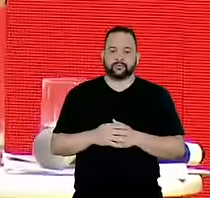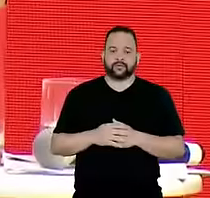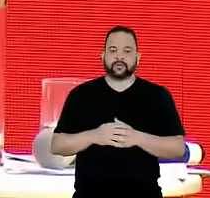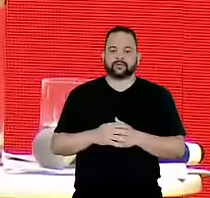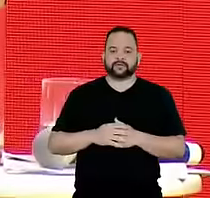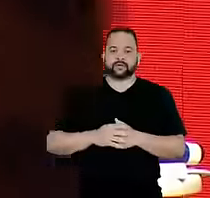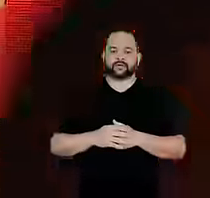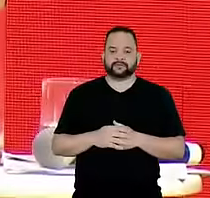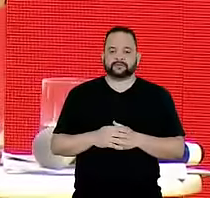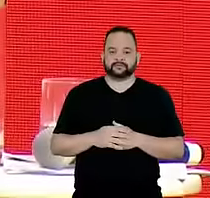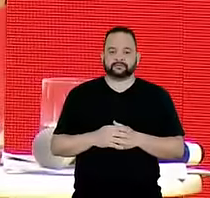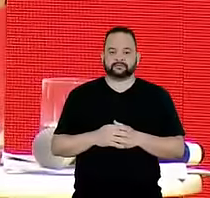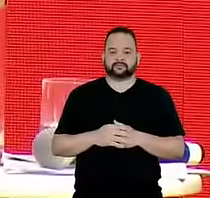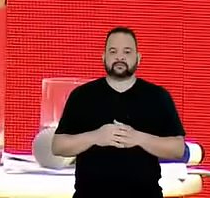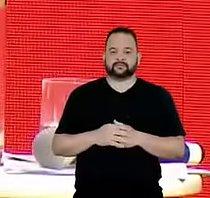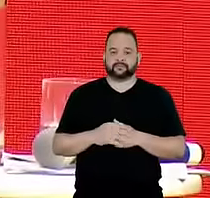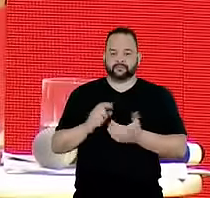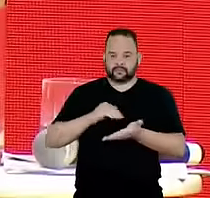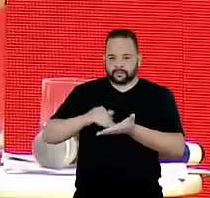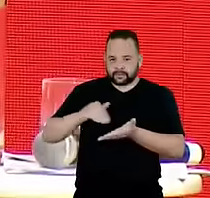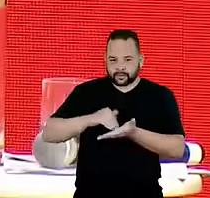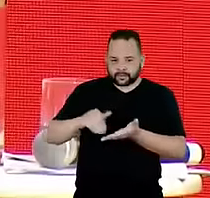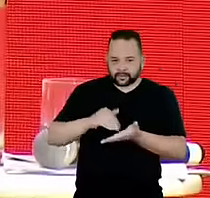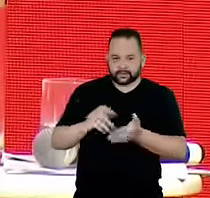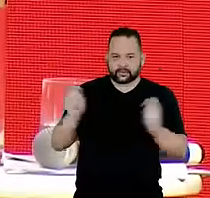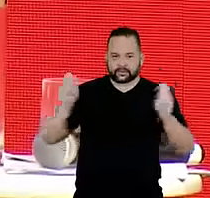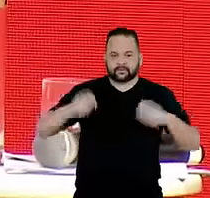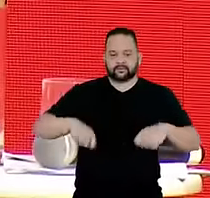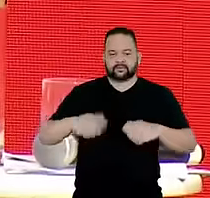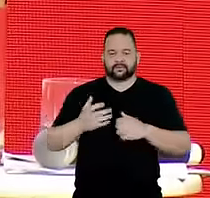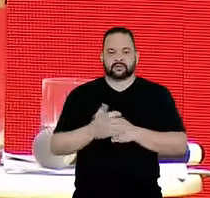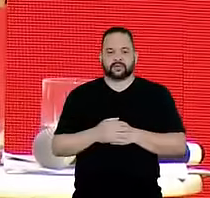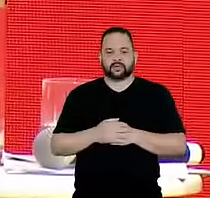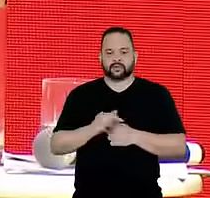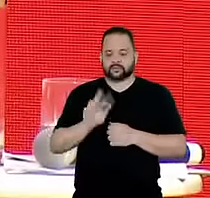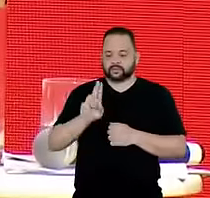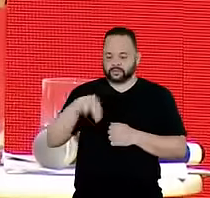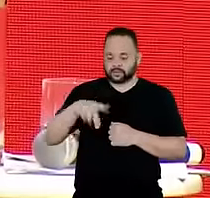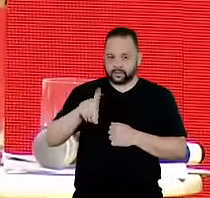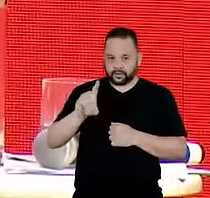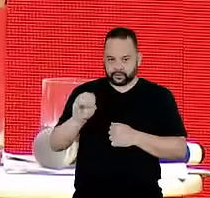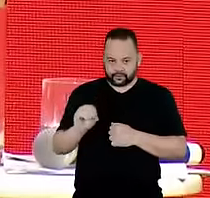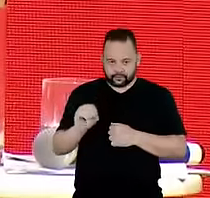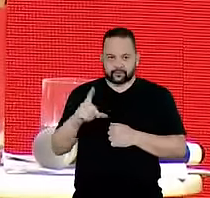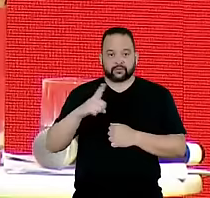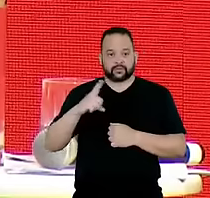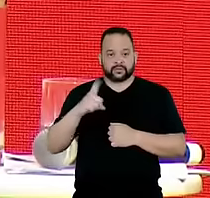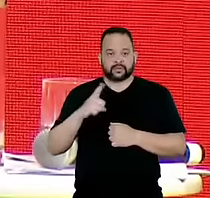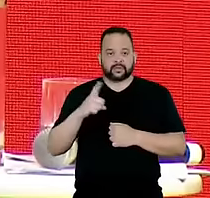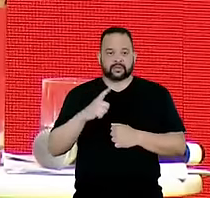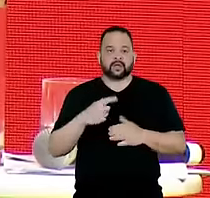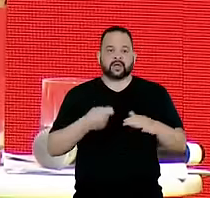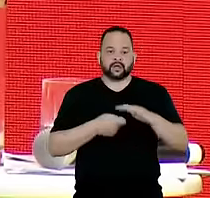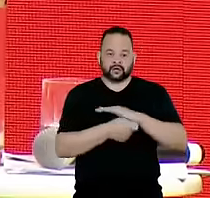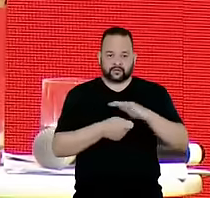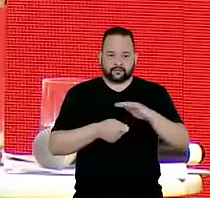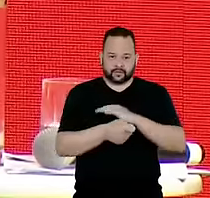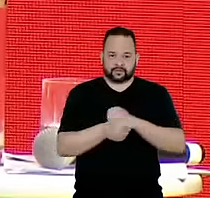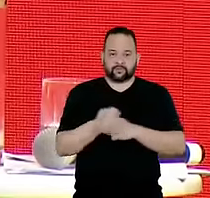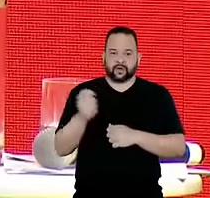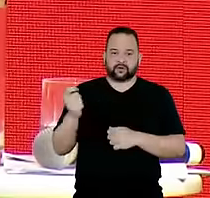cvm sobre a possibilidade desses Fundos adquirirem créditos de carbono Qual que é a expectativa da cvm em relação à